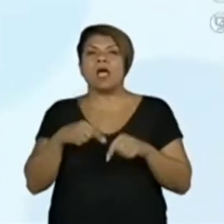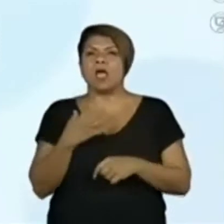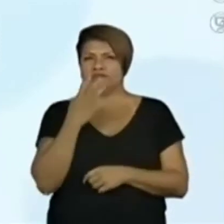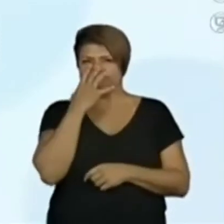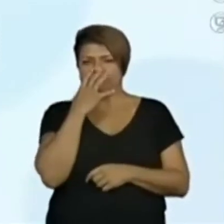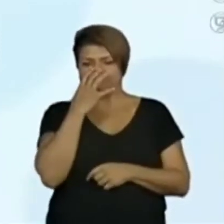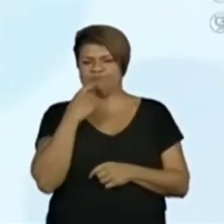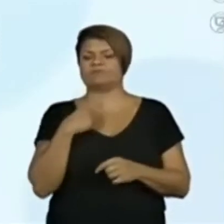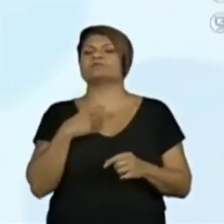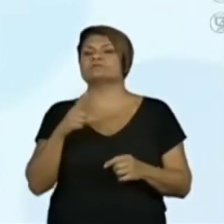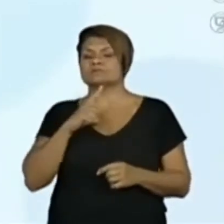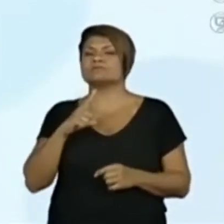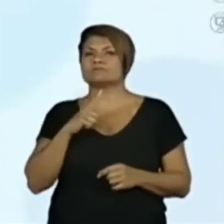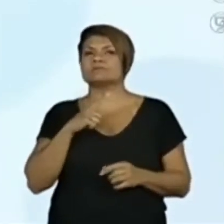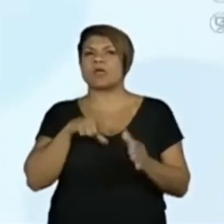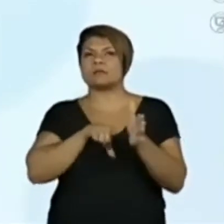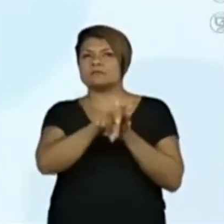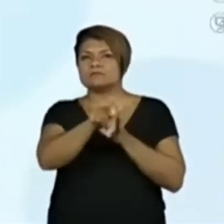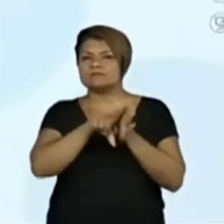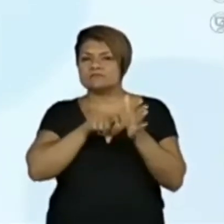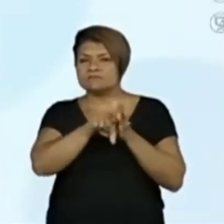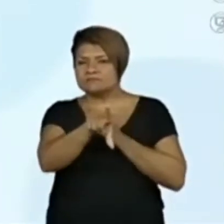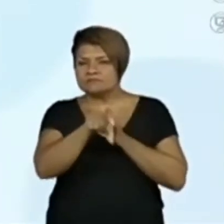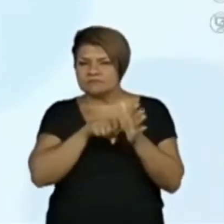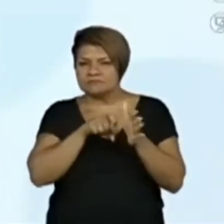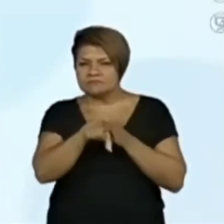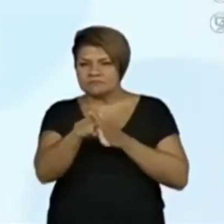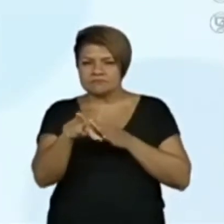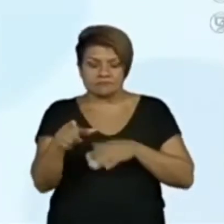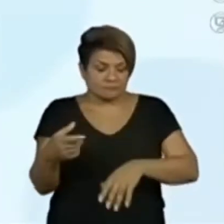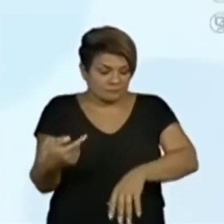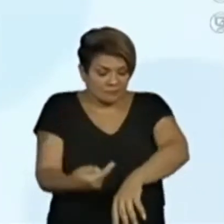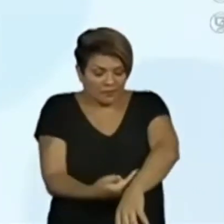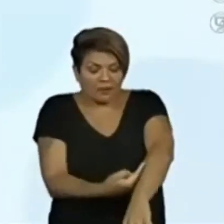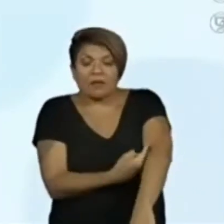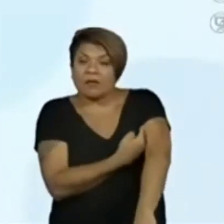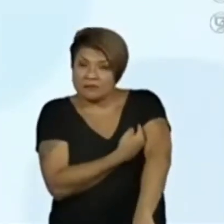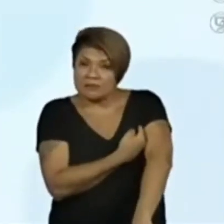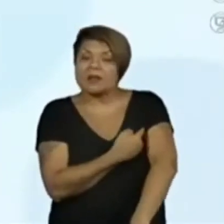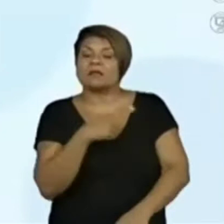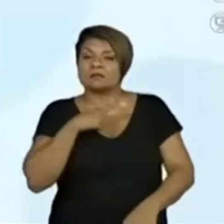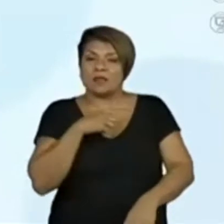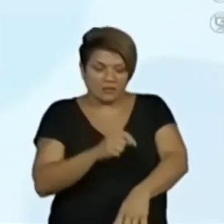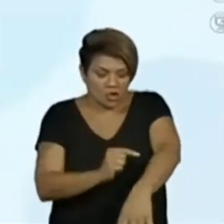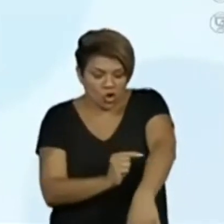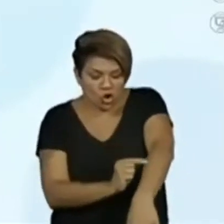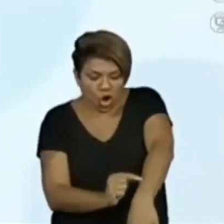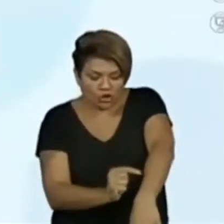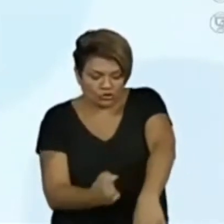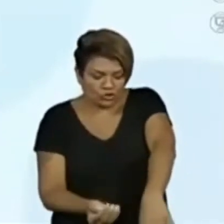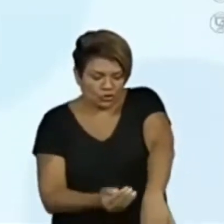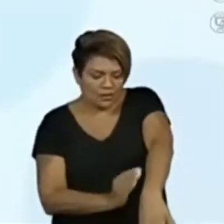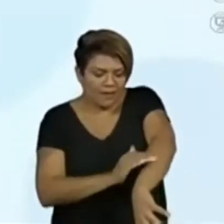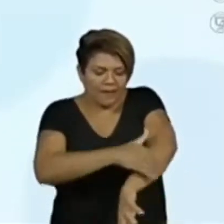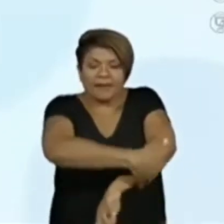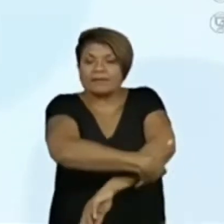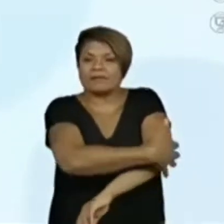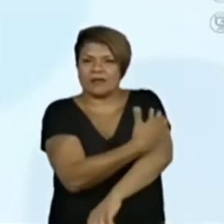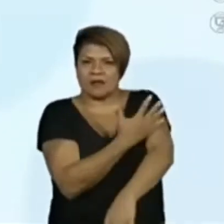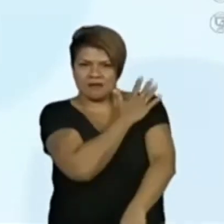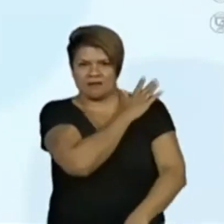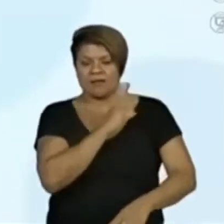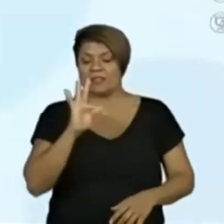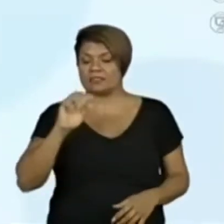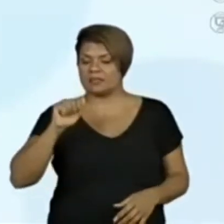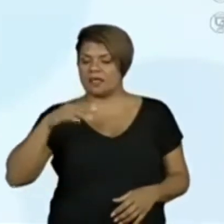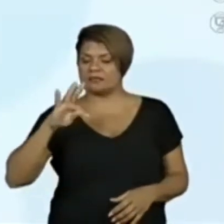produzida pelo bacilo tetânico, que entra no organismo por meio de ferimentos ou lesões na pele,